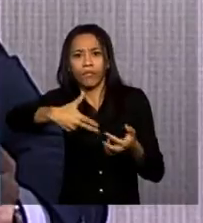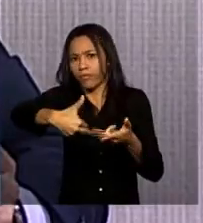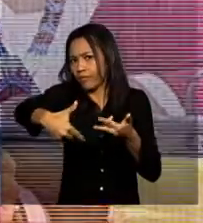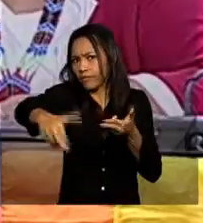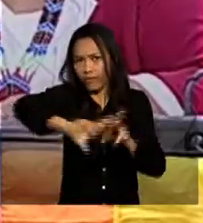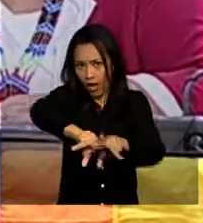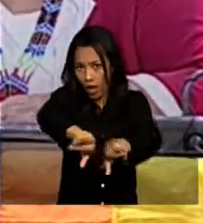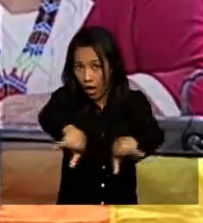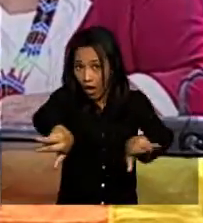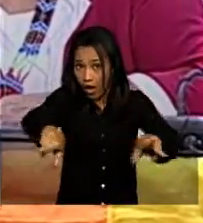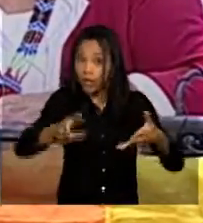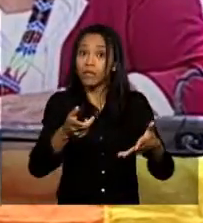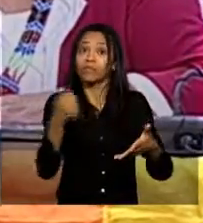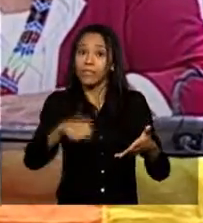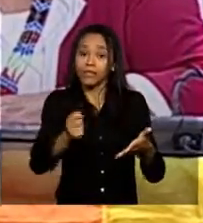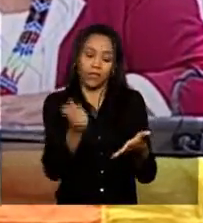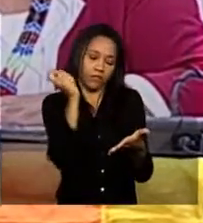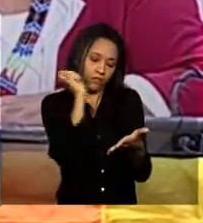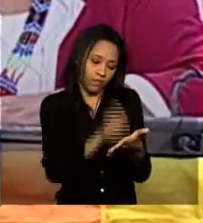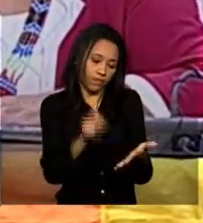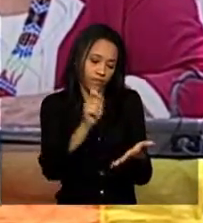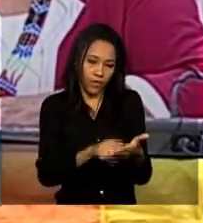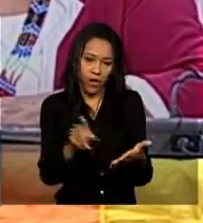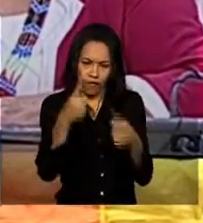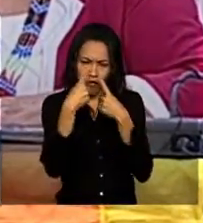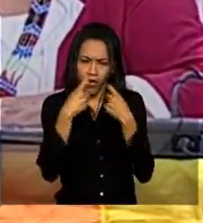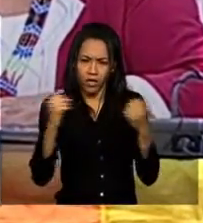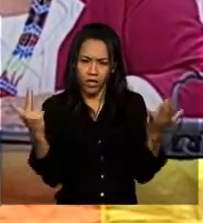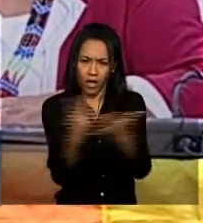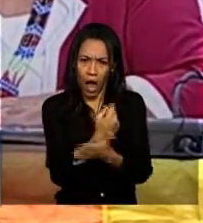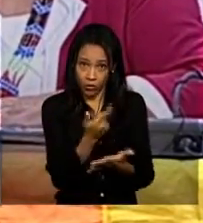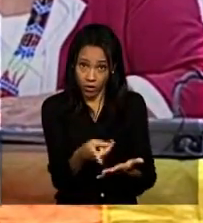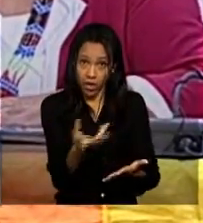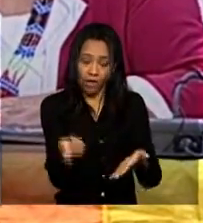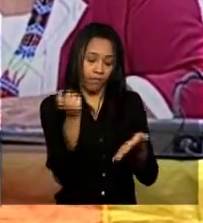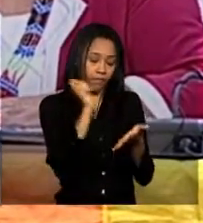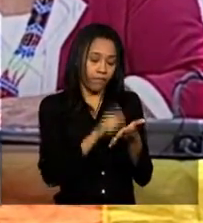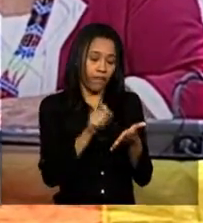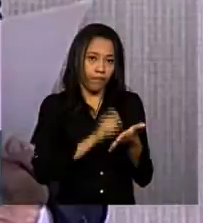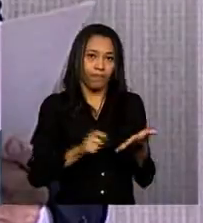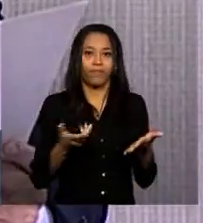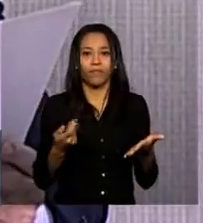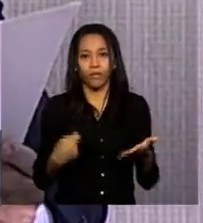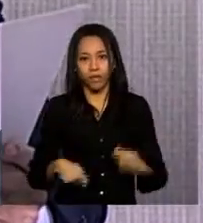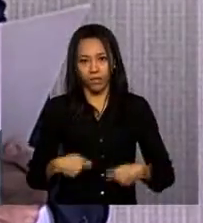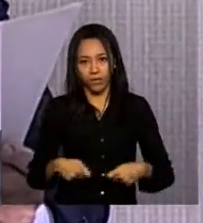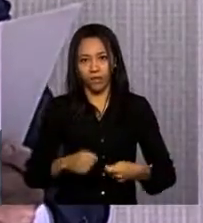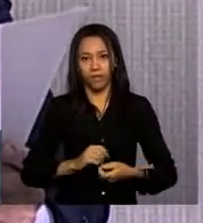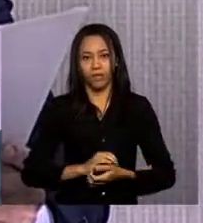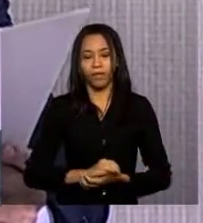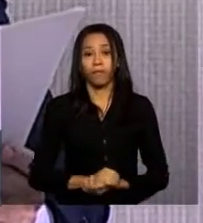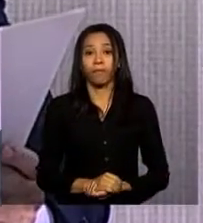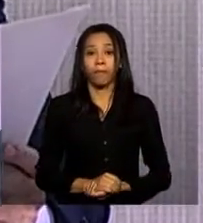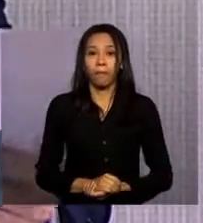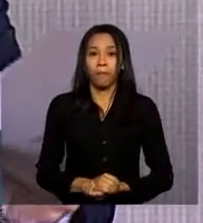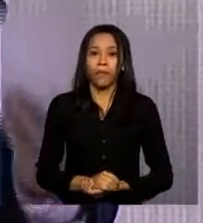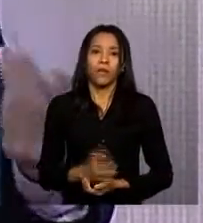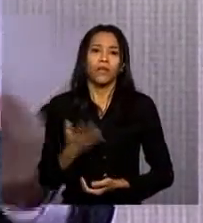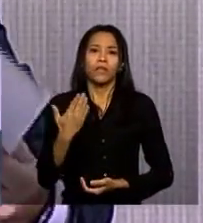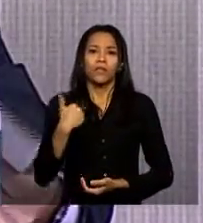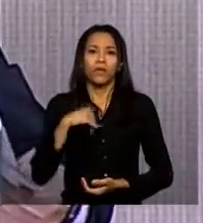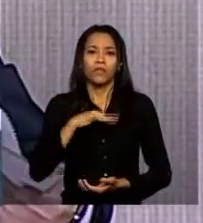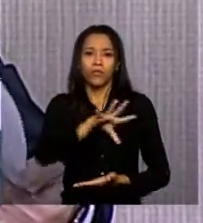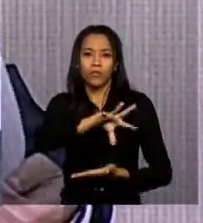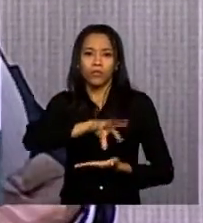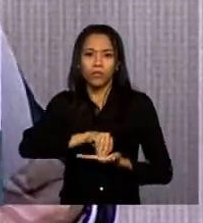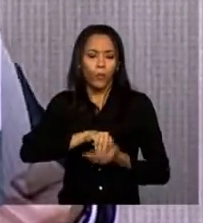transexual, não se aplica ignorado. Então, com isso, com essa simples introdução, nós vamos gerar uma capacidade de informação